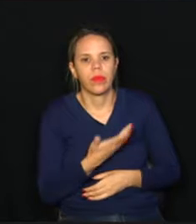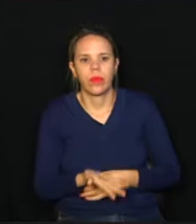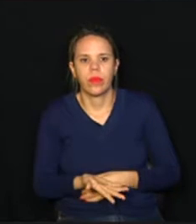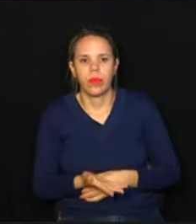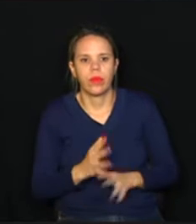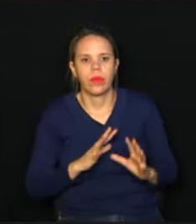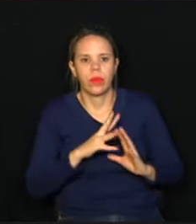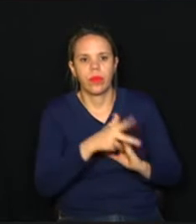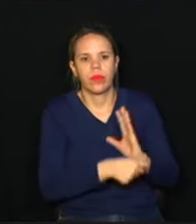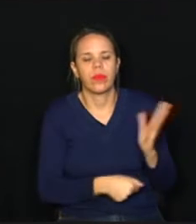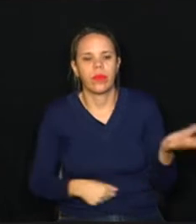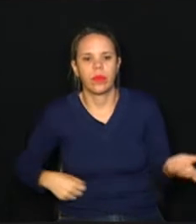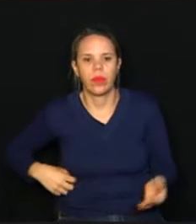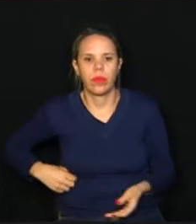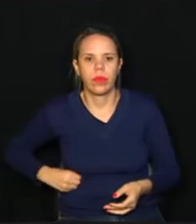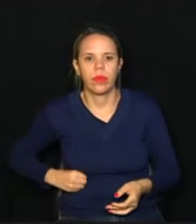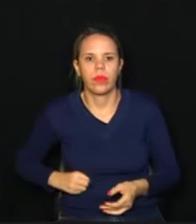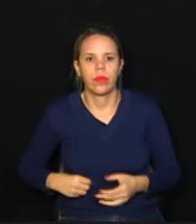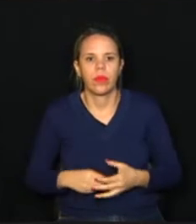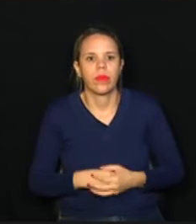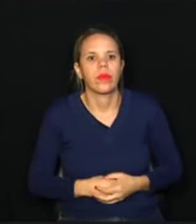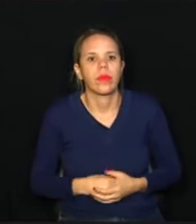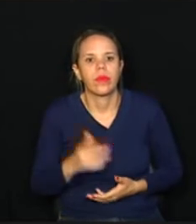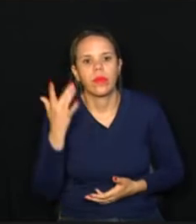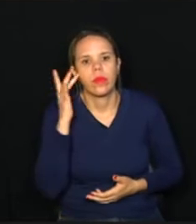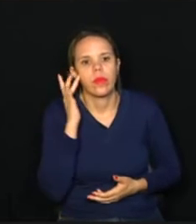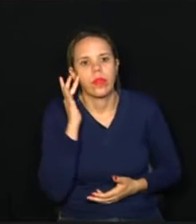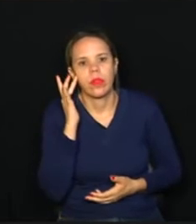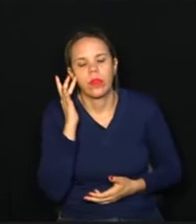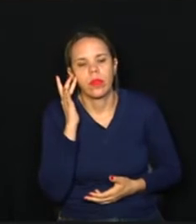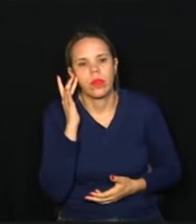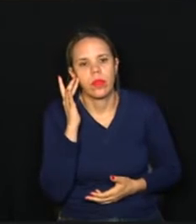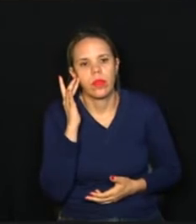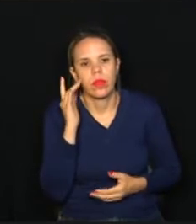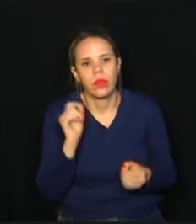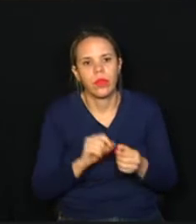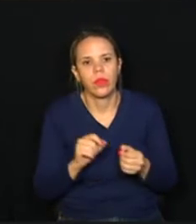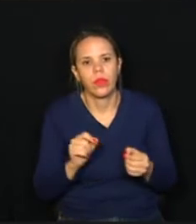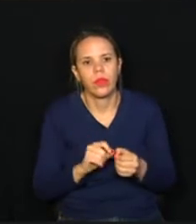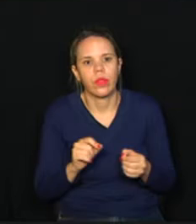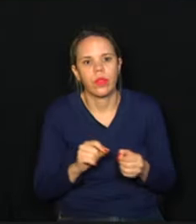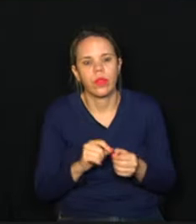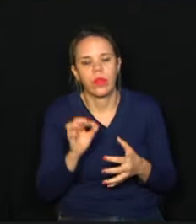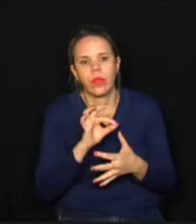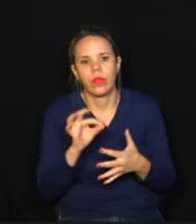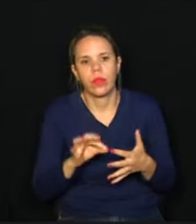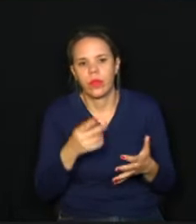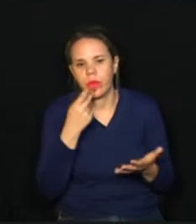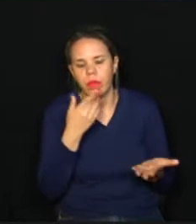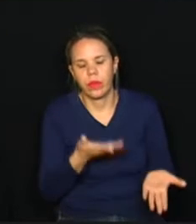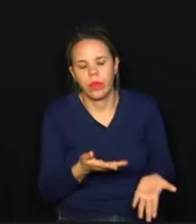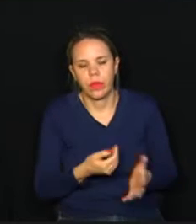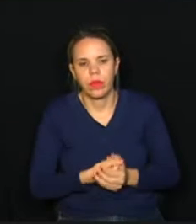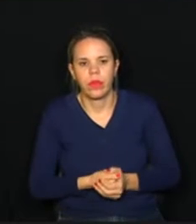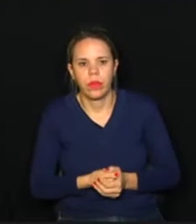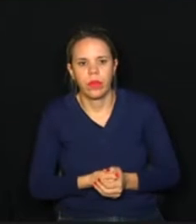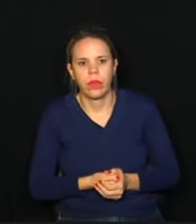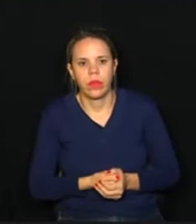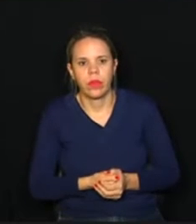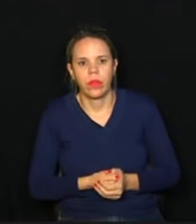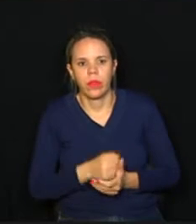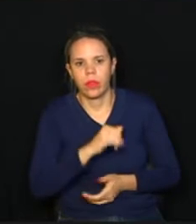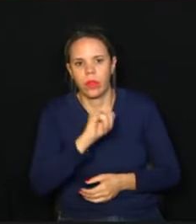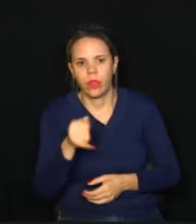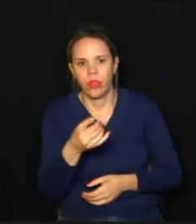meio ambiente, né? Eu acho que a gente fez o conjunto das falas aqui, a fala do João